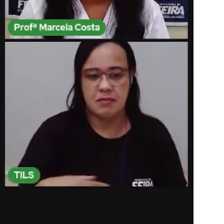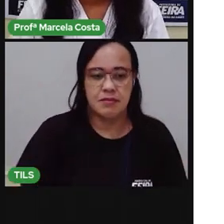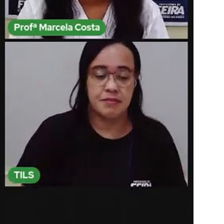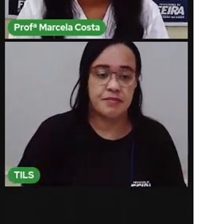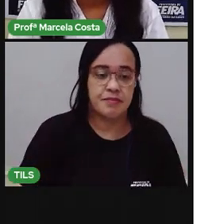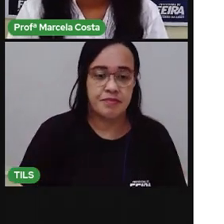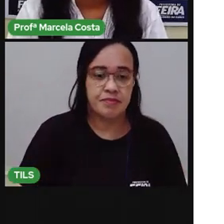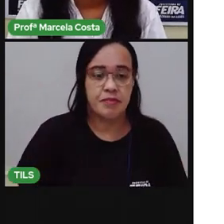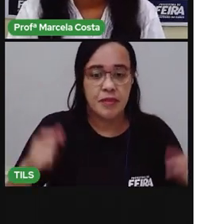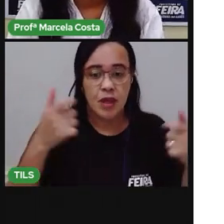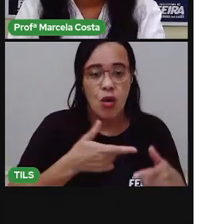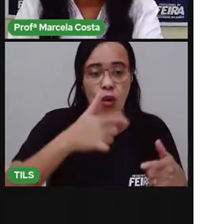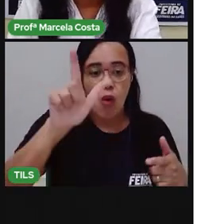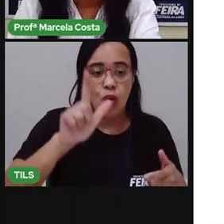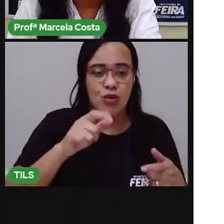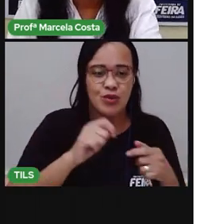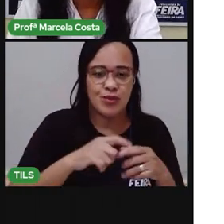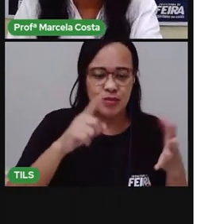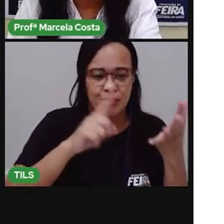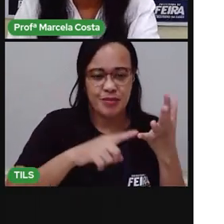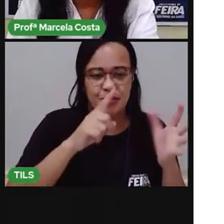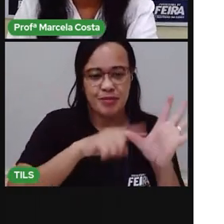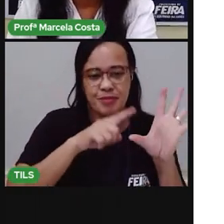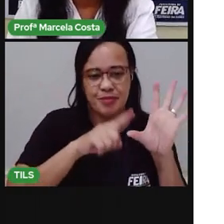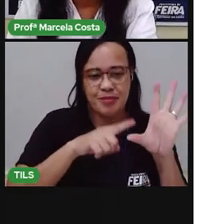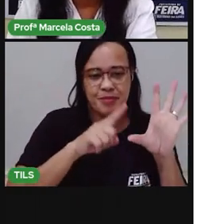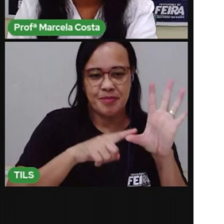Agora, outro produto.